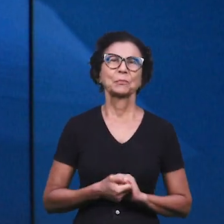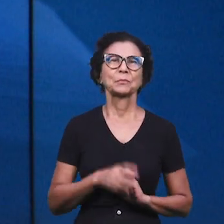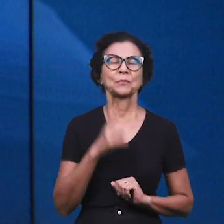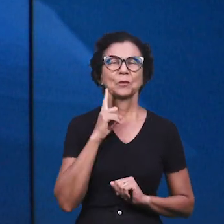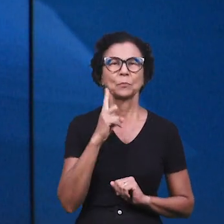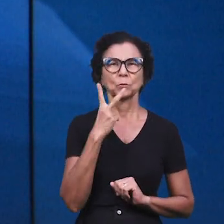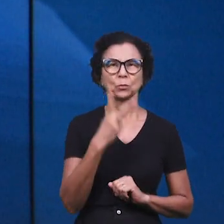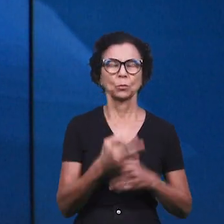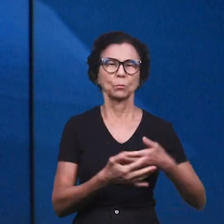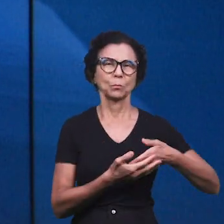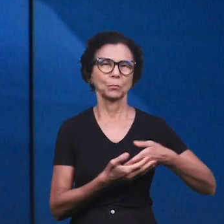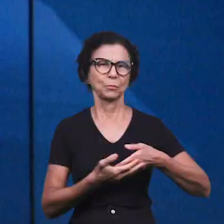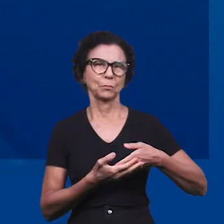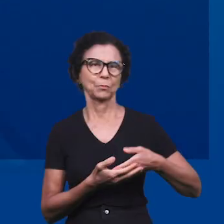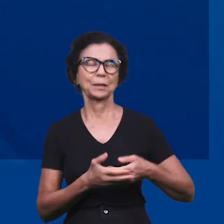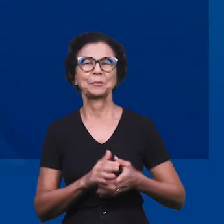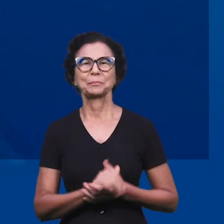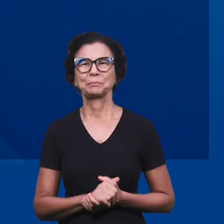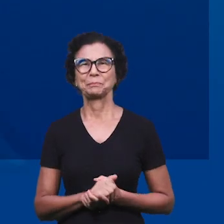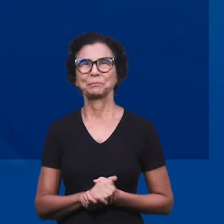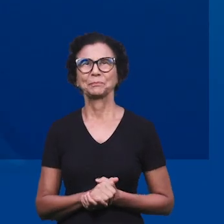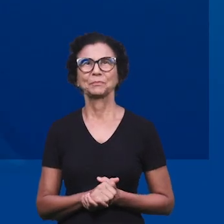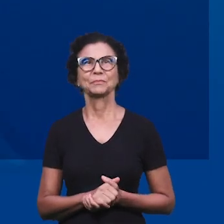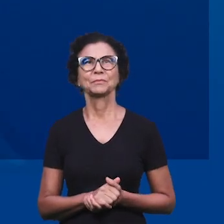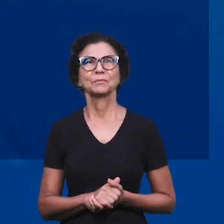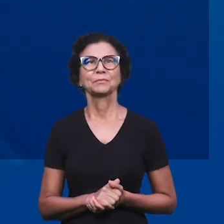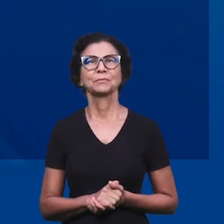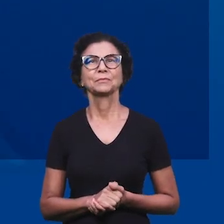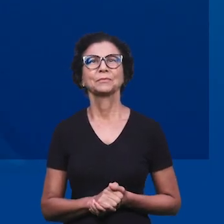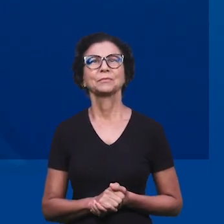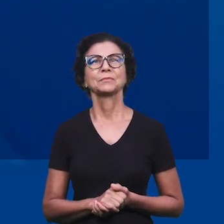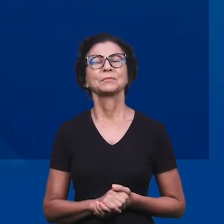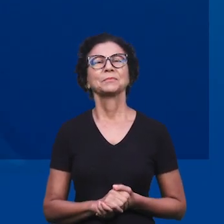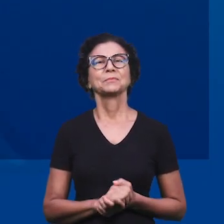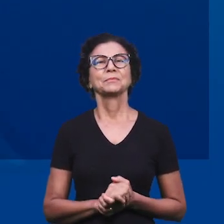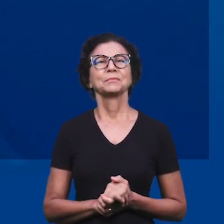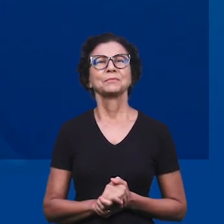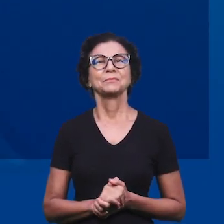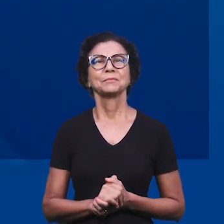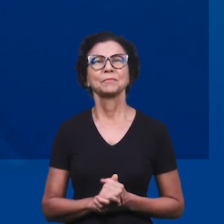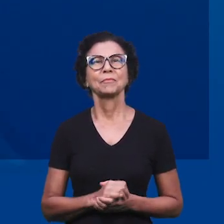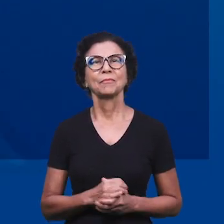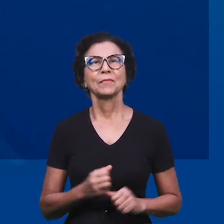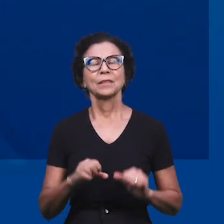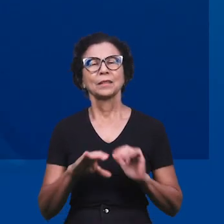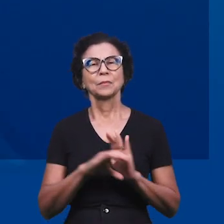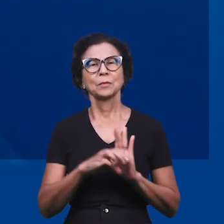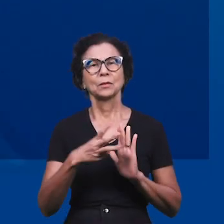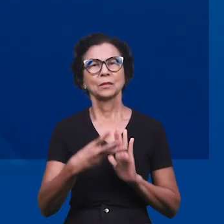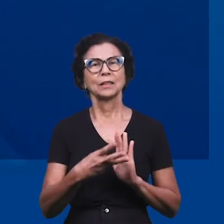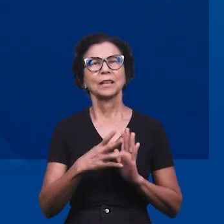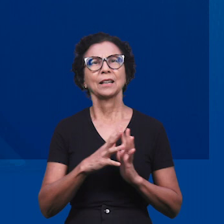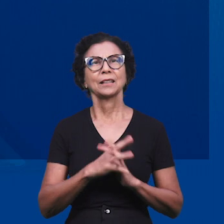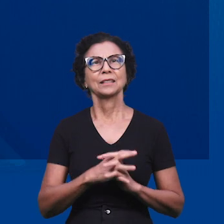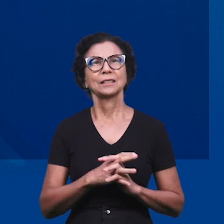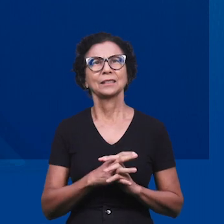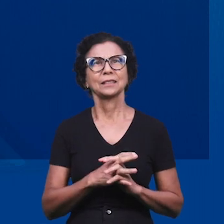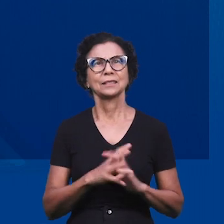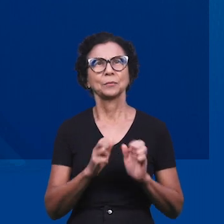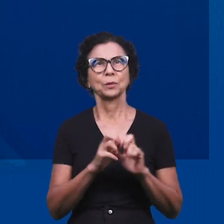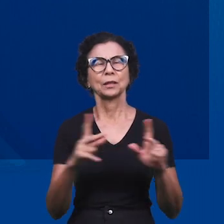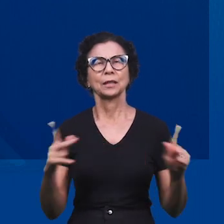vão participar hoje da Escola Bíblica. Apocalipse capítulo 3, verso 5b, comparando com Lucas capítulo 10,